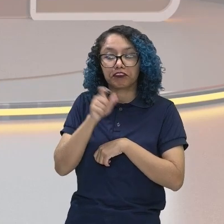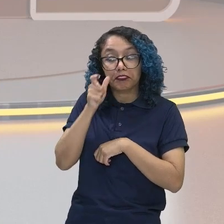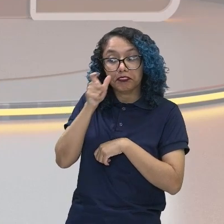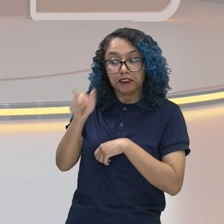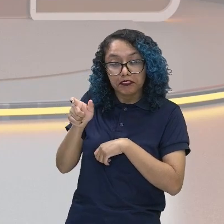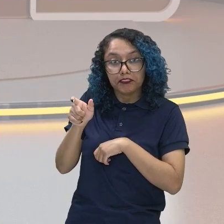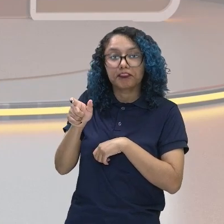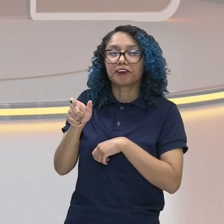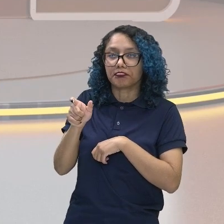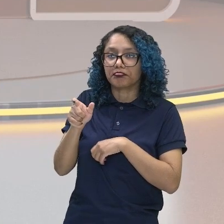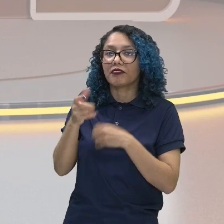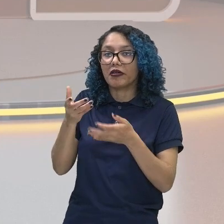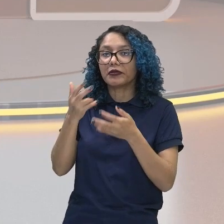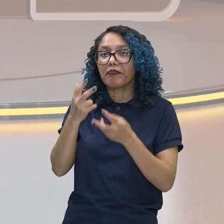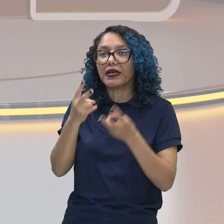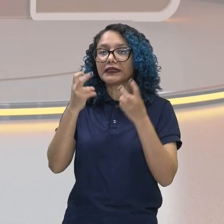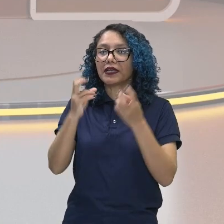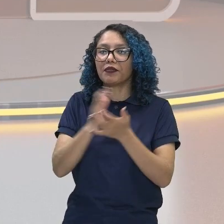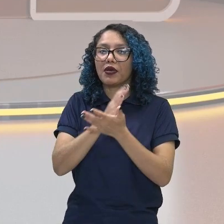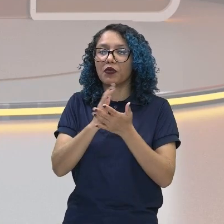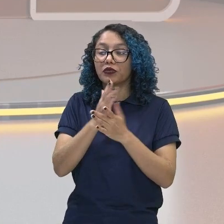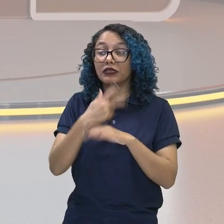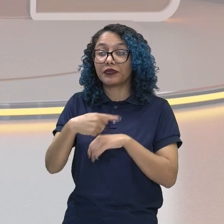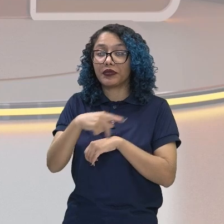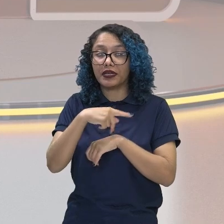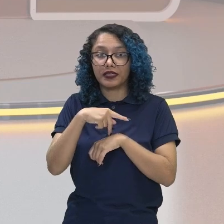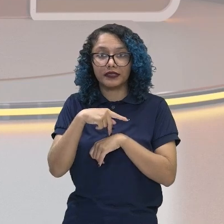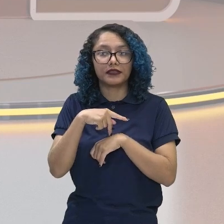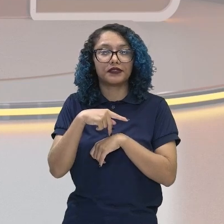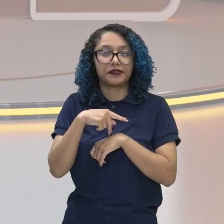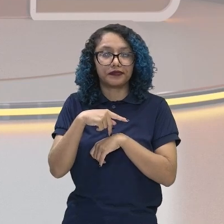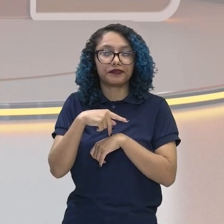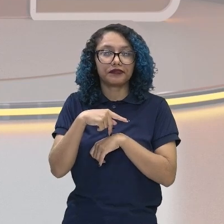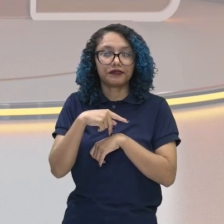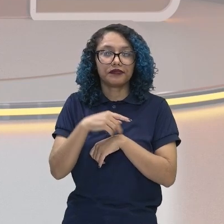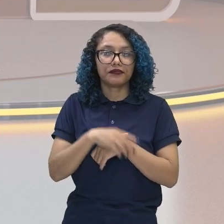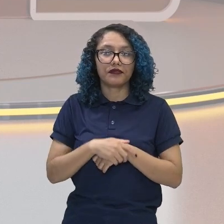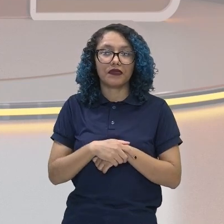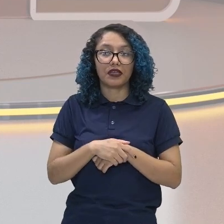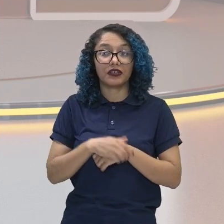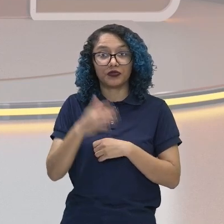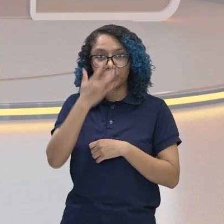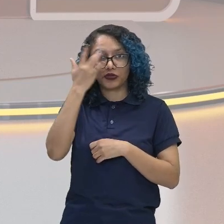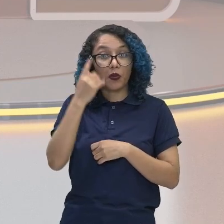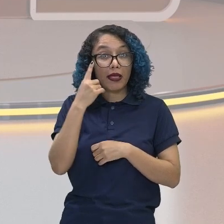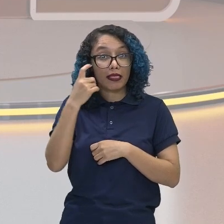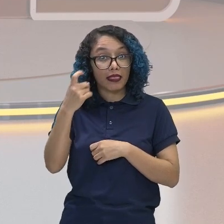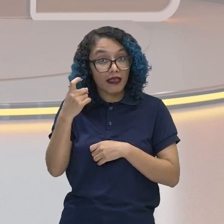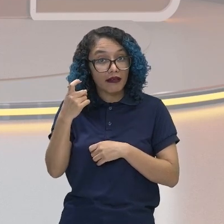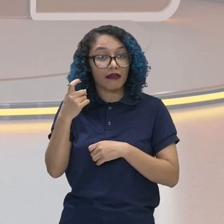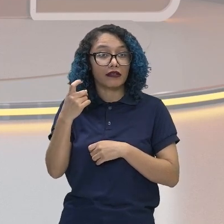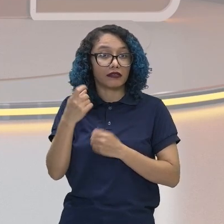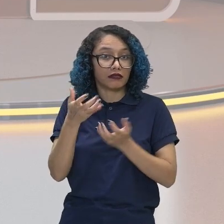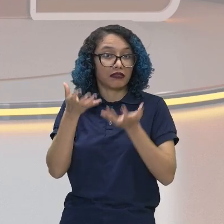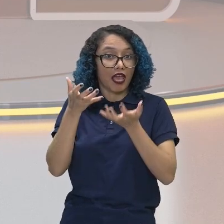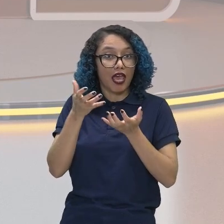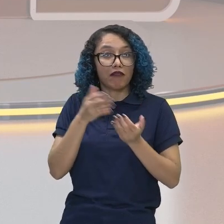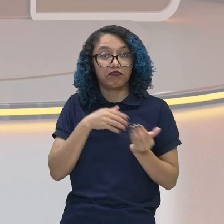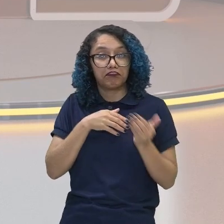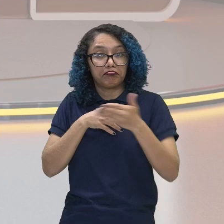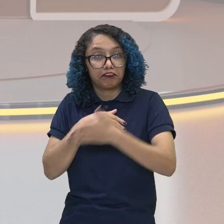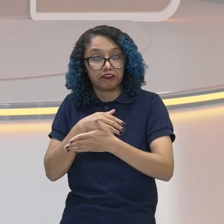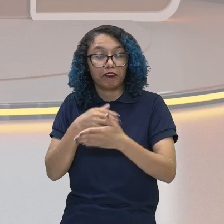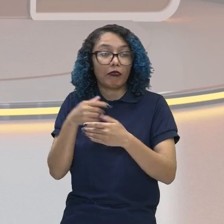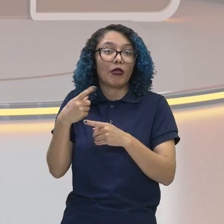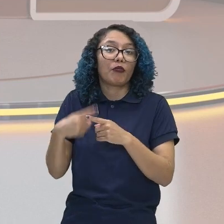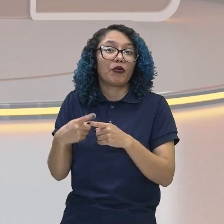existem países que acabam se destacando, né, onde as pessoas elas buscam ir para esses lugares, porque ali ela pode